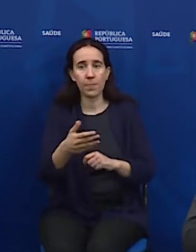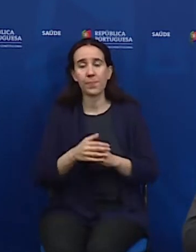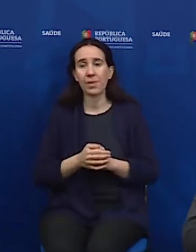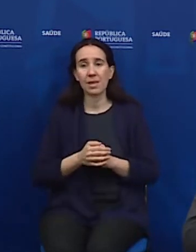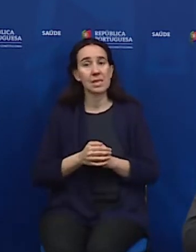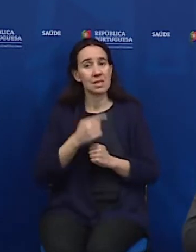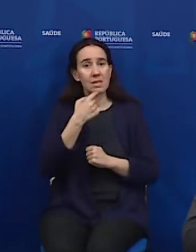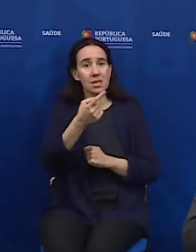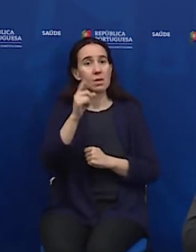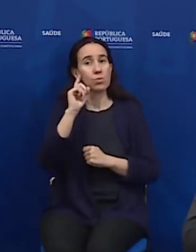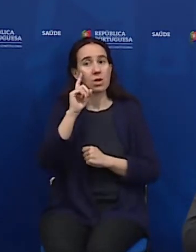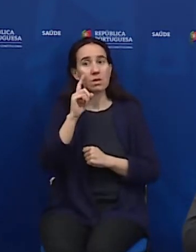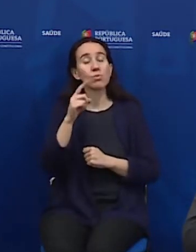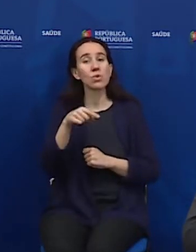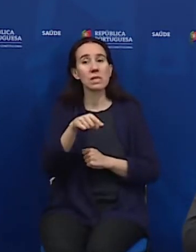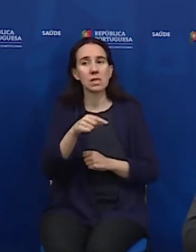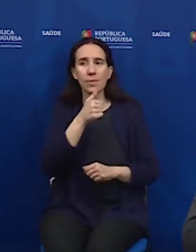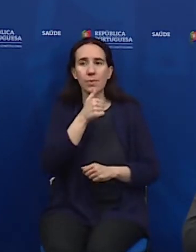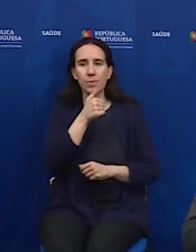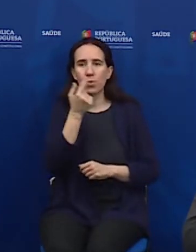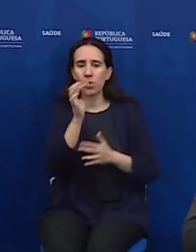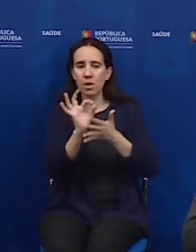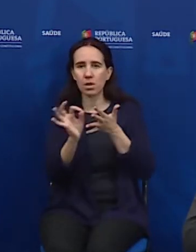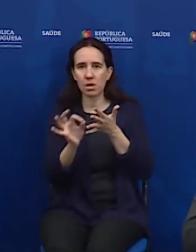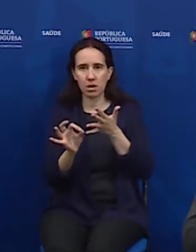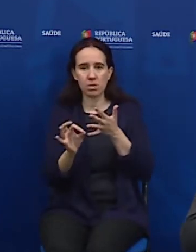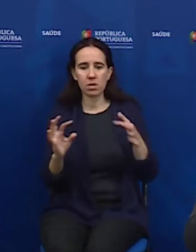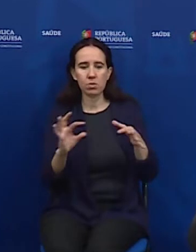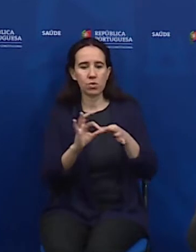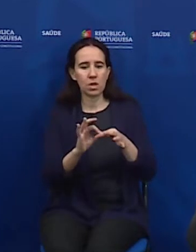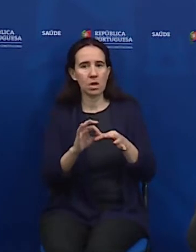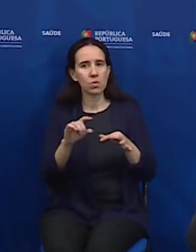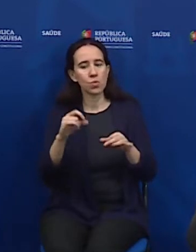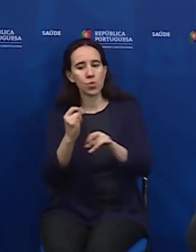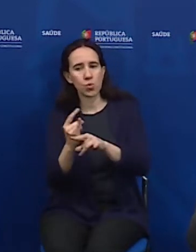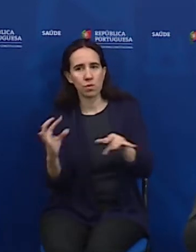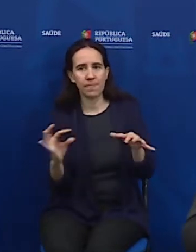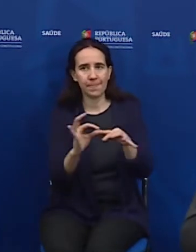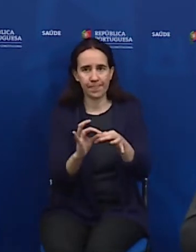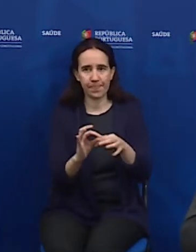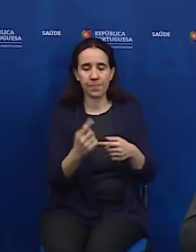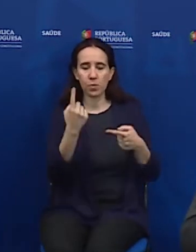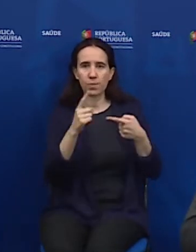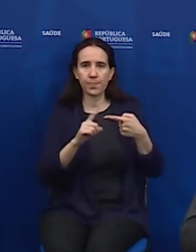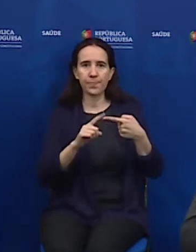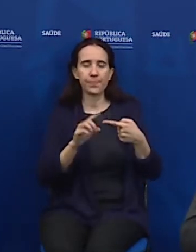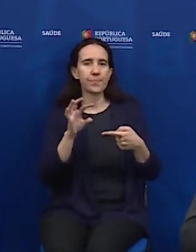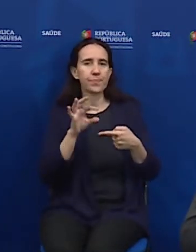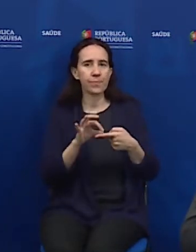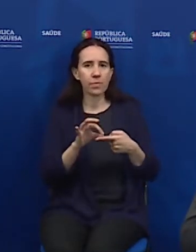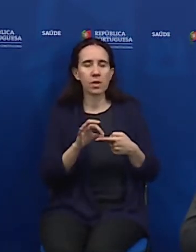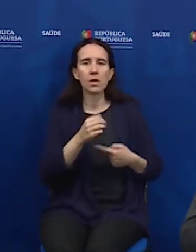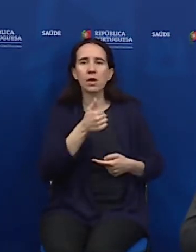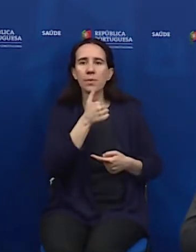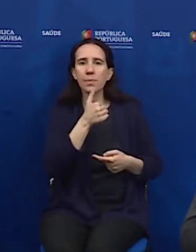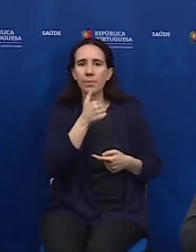importante porque depois entra aqui um critério associado ao outro. Um tem a ver com a